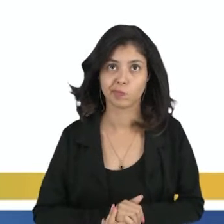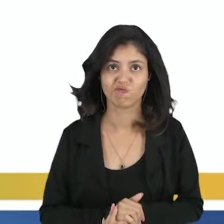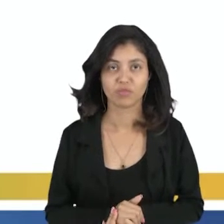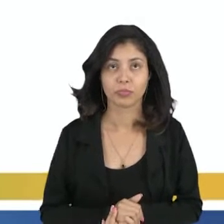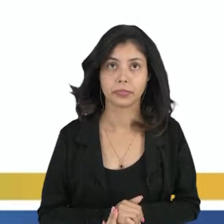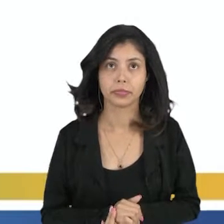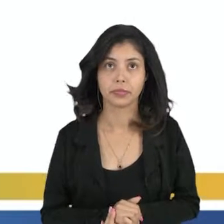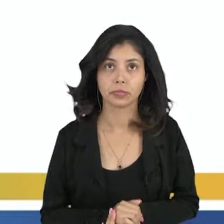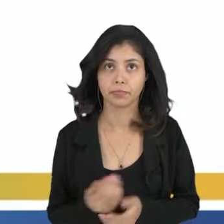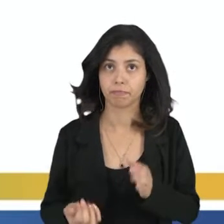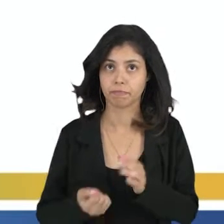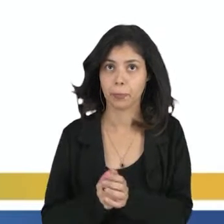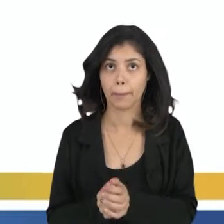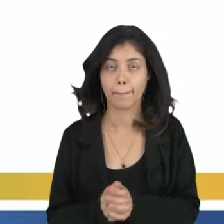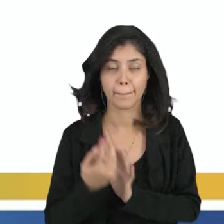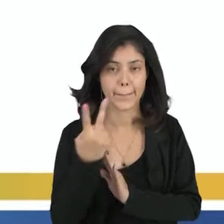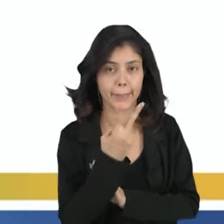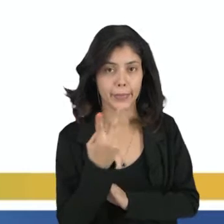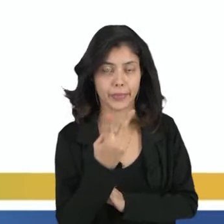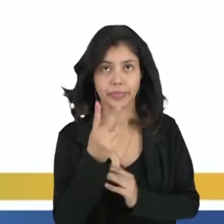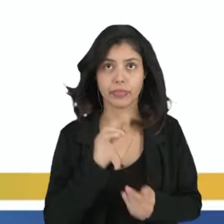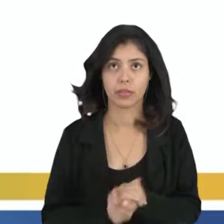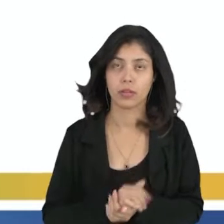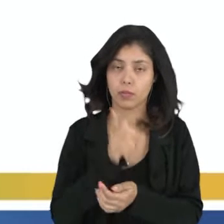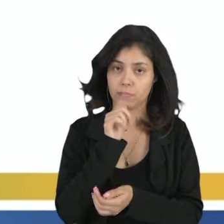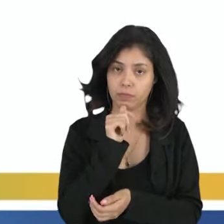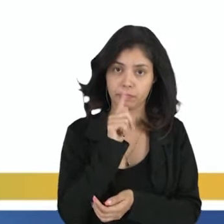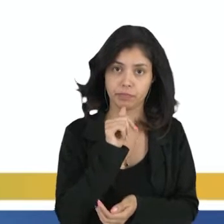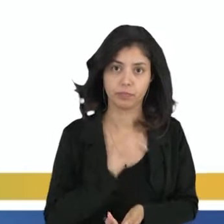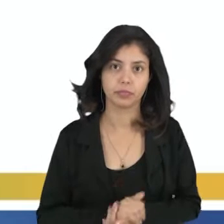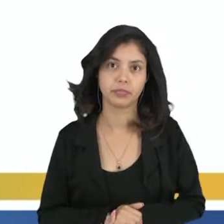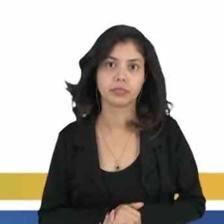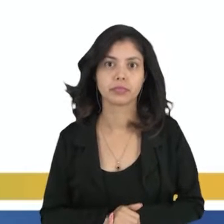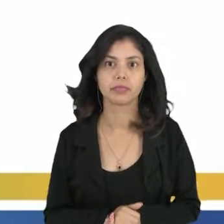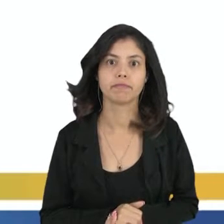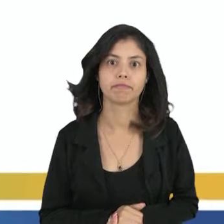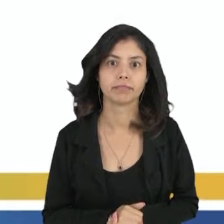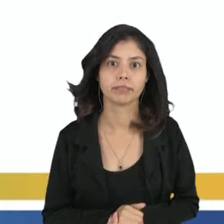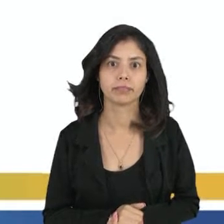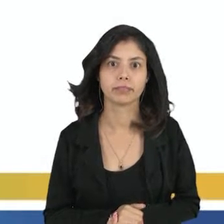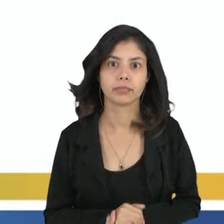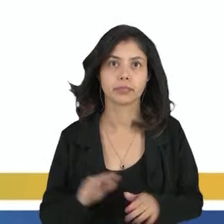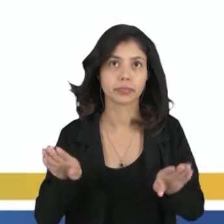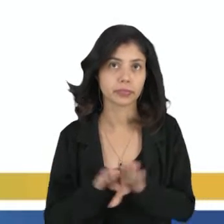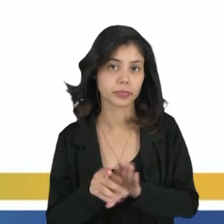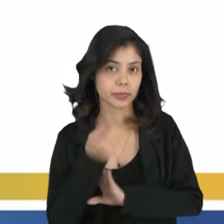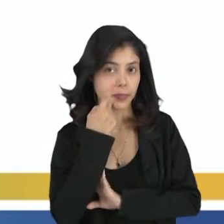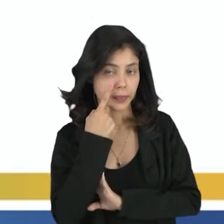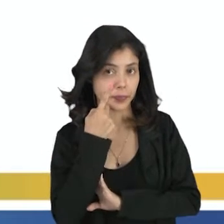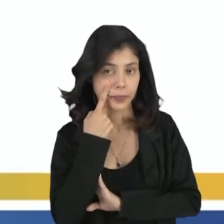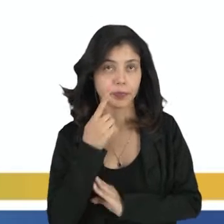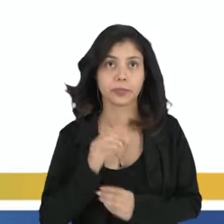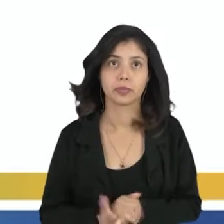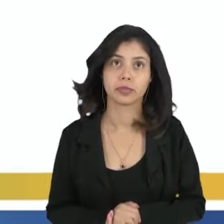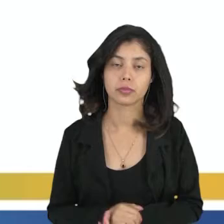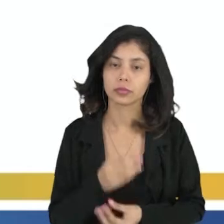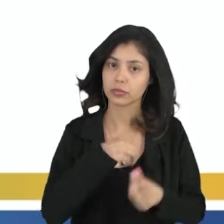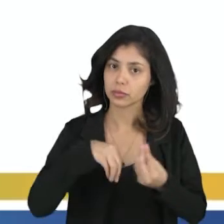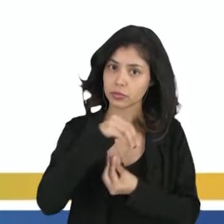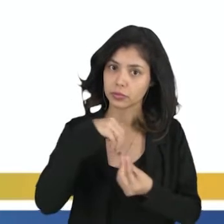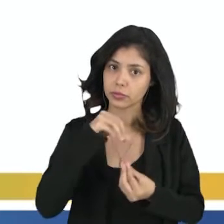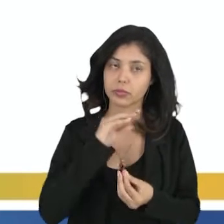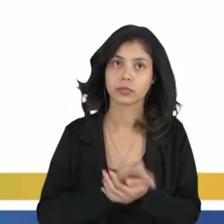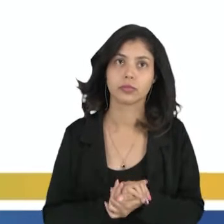e produziu duas moléculas de água. Então, o que a gente pode observar aqui? Nos reagentes, a